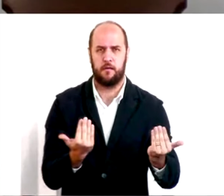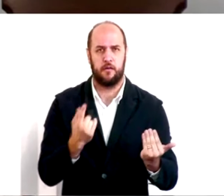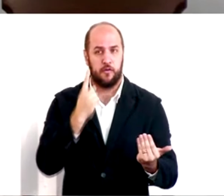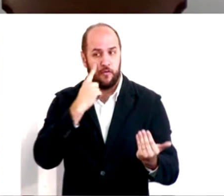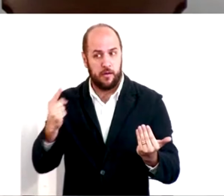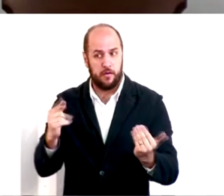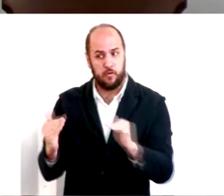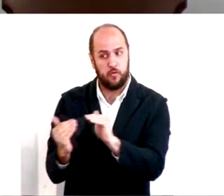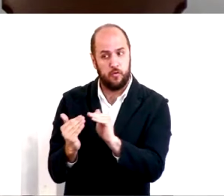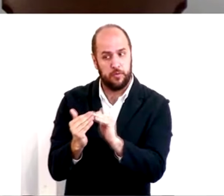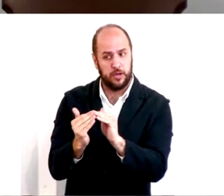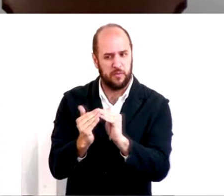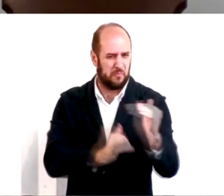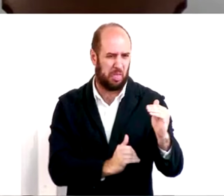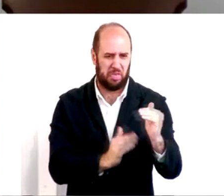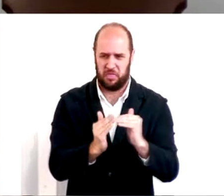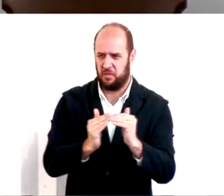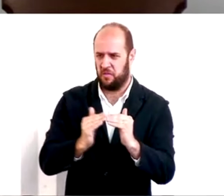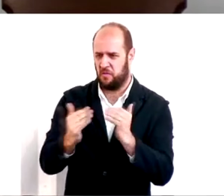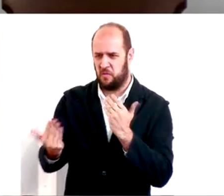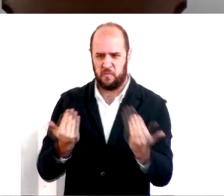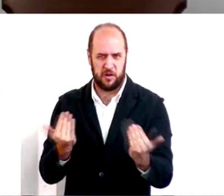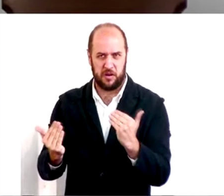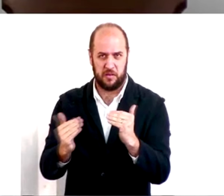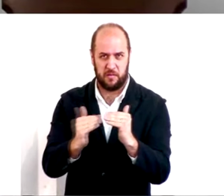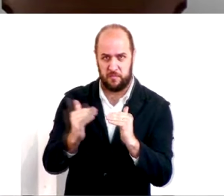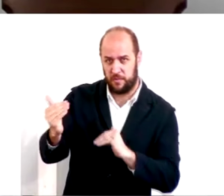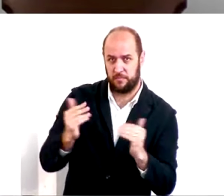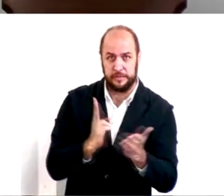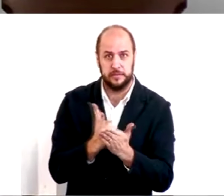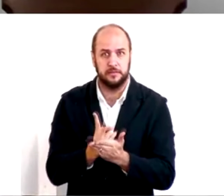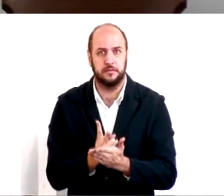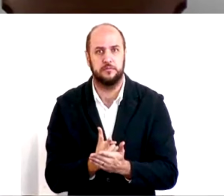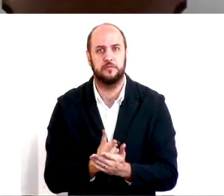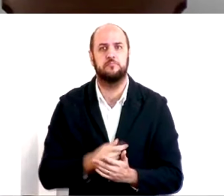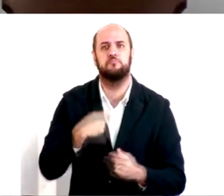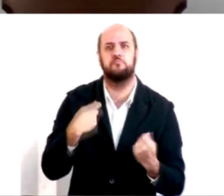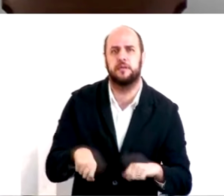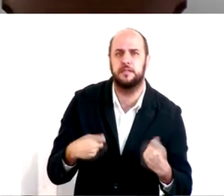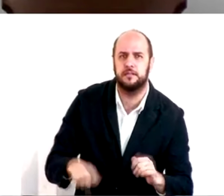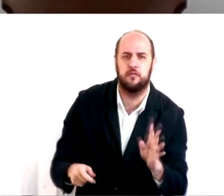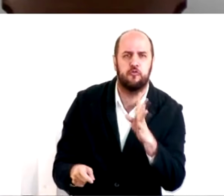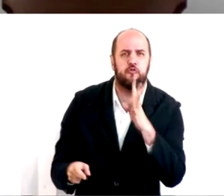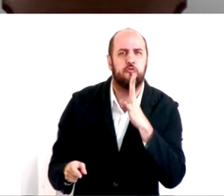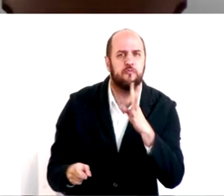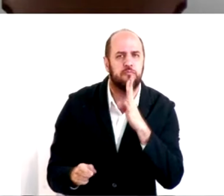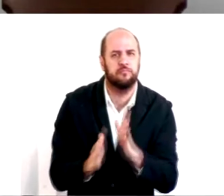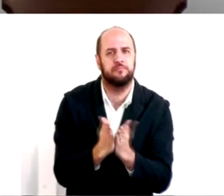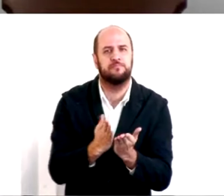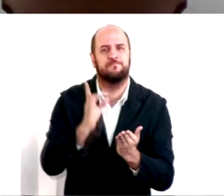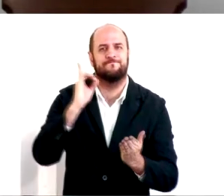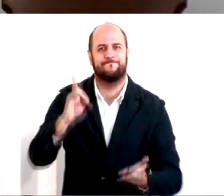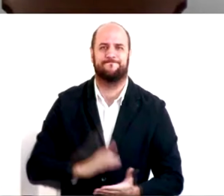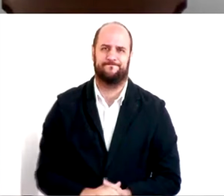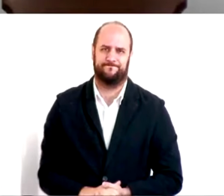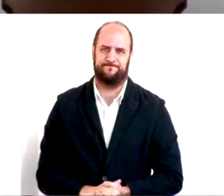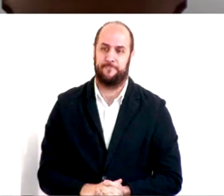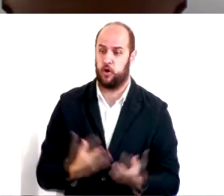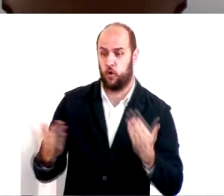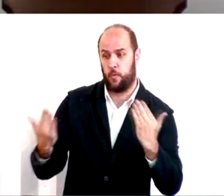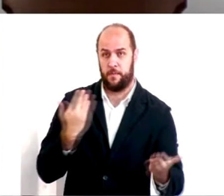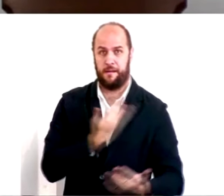Para alguém julgar um governo segundo as Escrituras, ele precisa conhecer as Escrituras. Porque nós